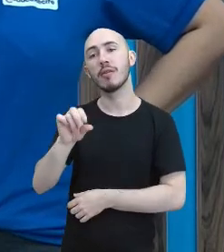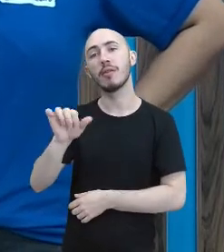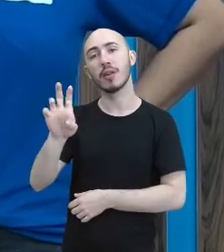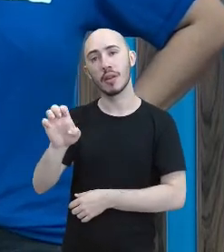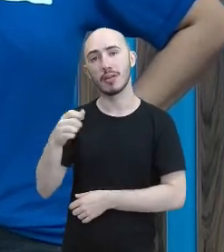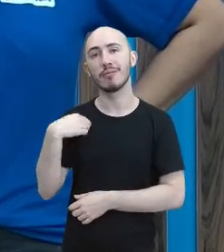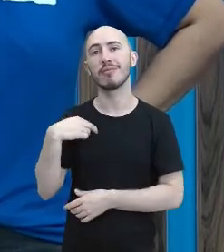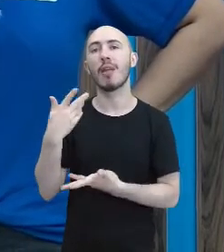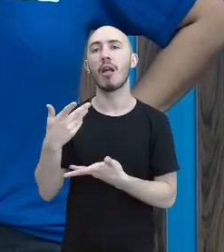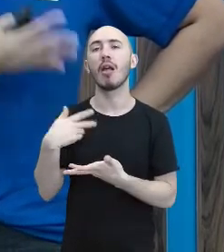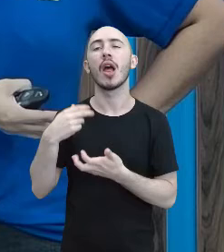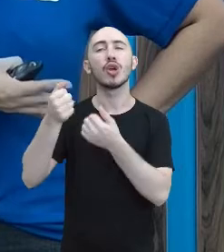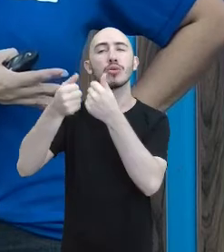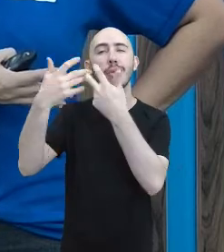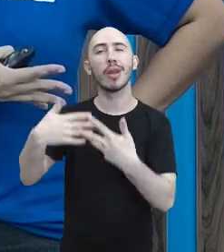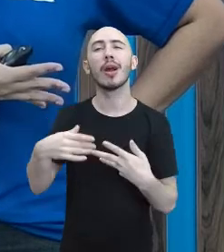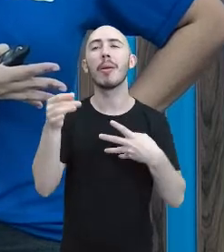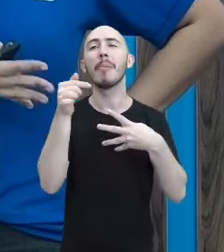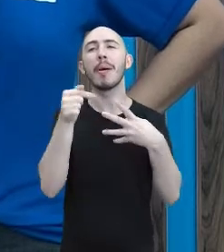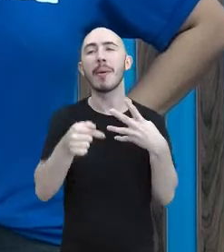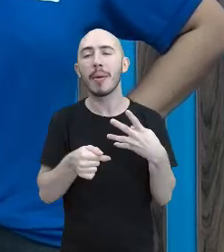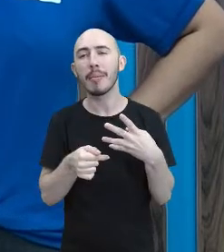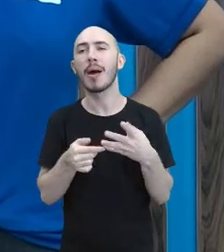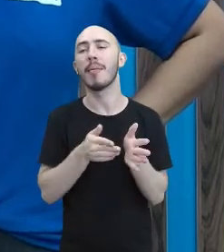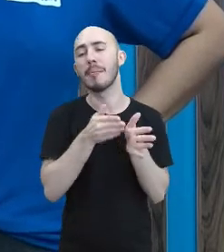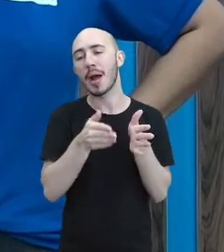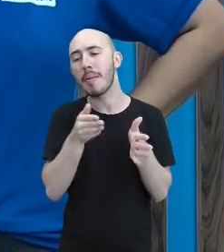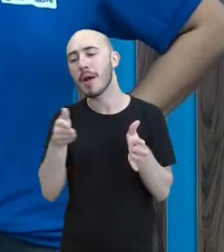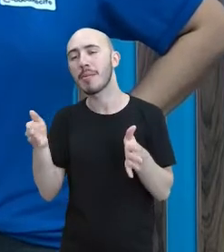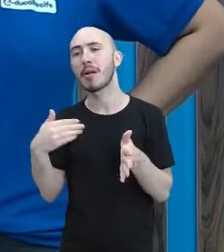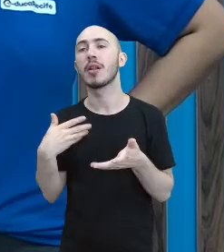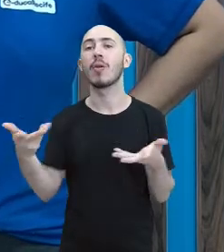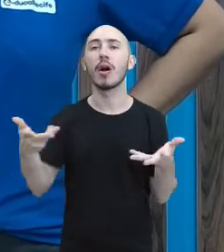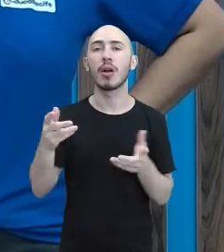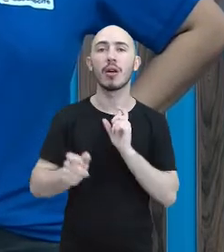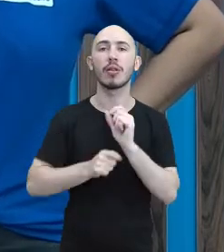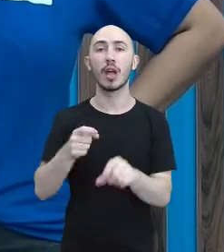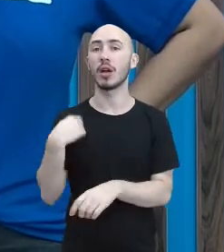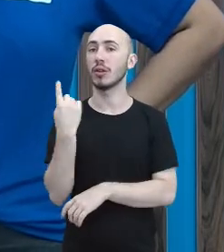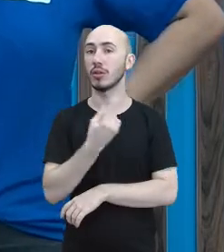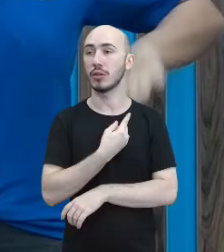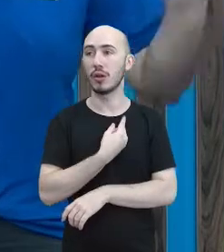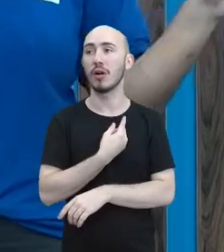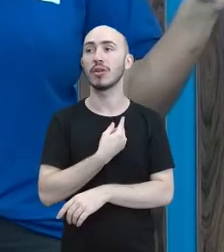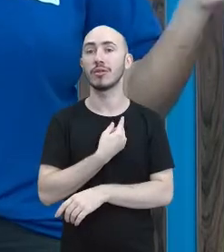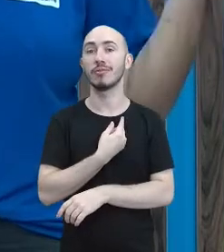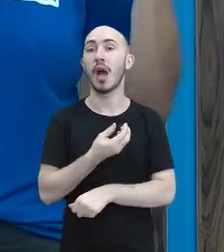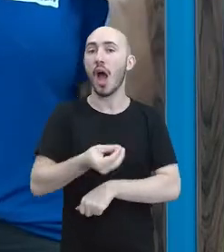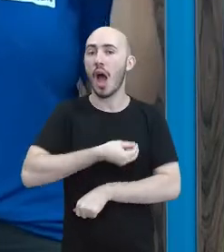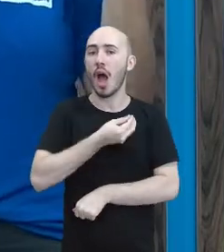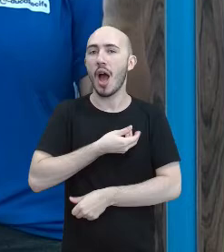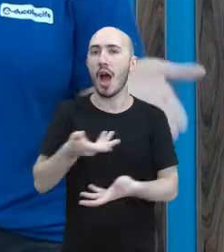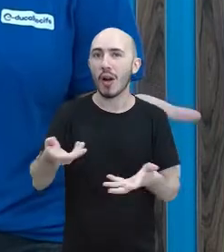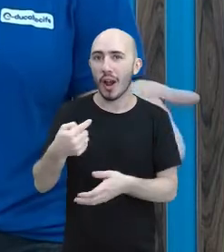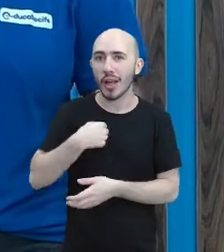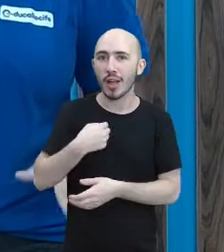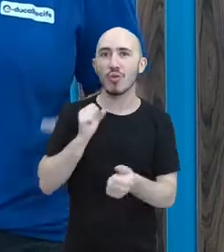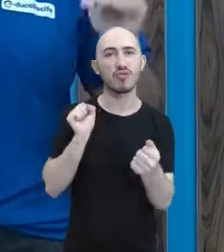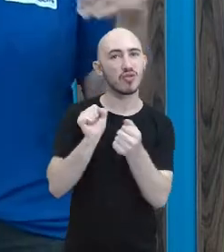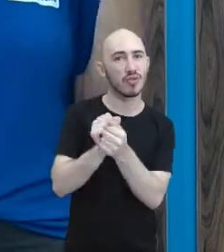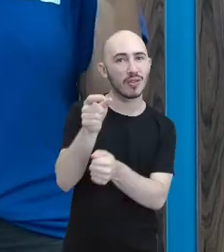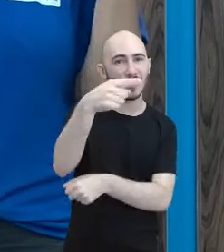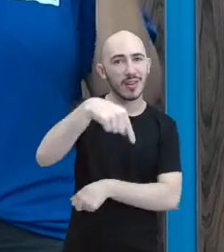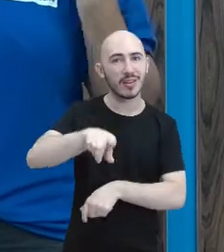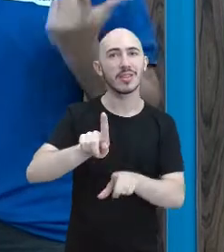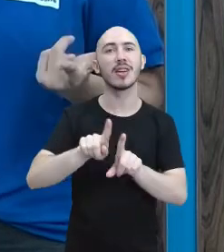narrando o passo a passo. Então, a gente agora vai fazer ao vivo, eu e vocês,